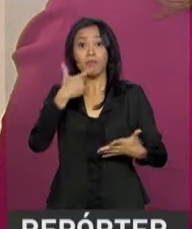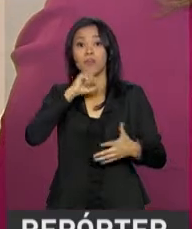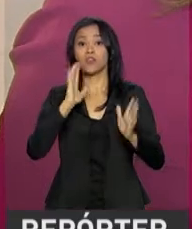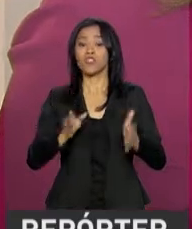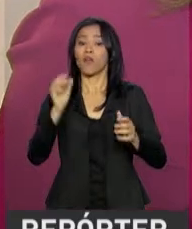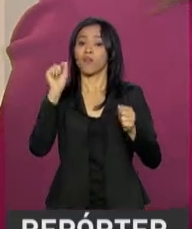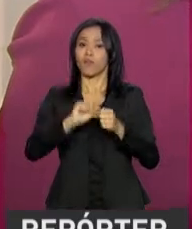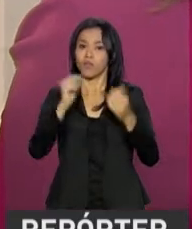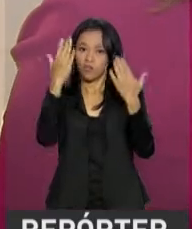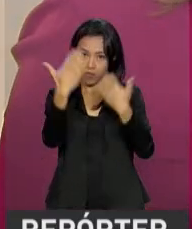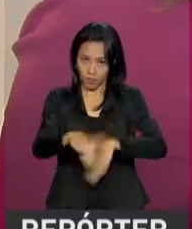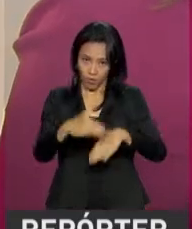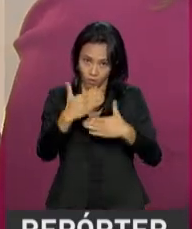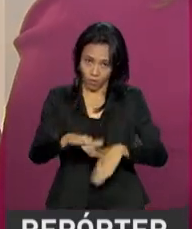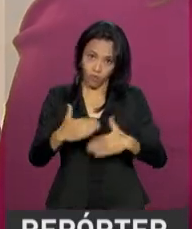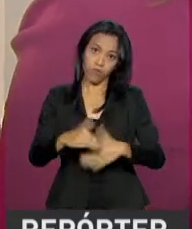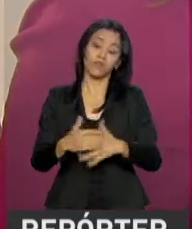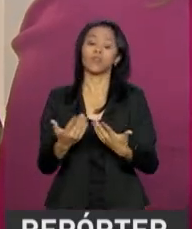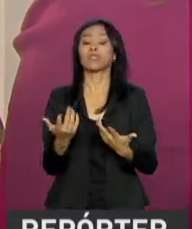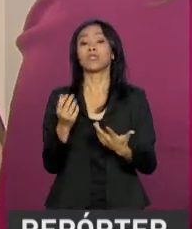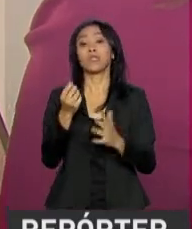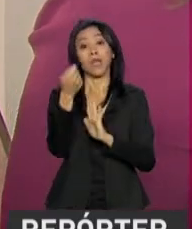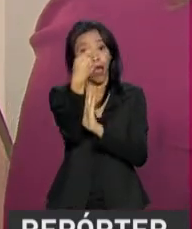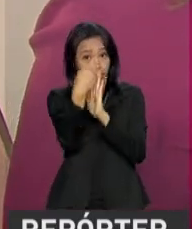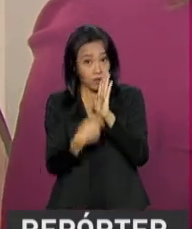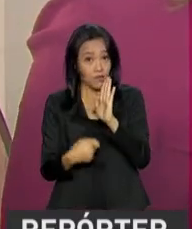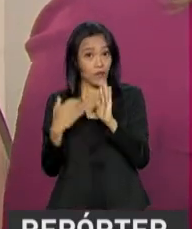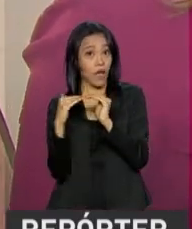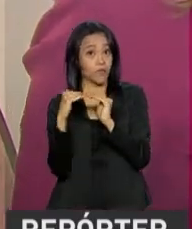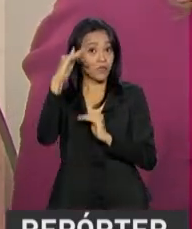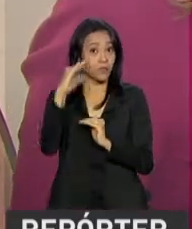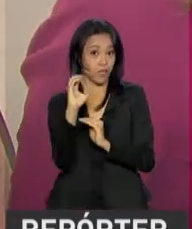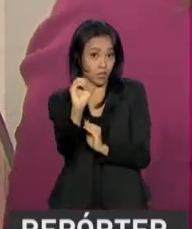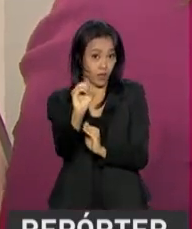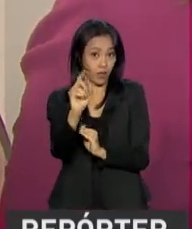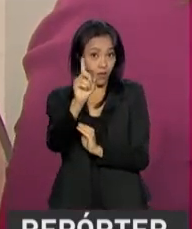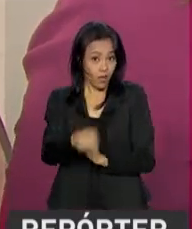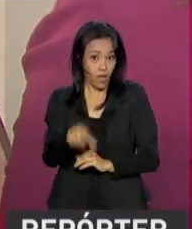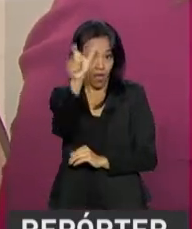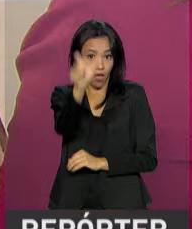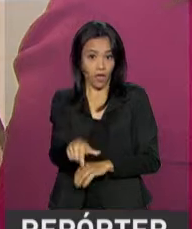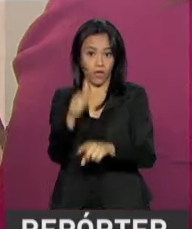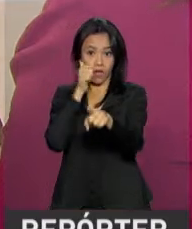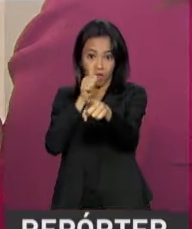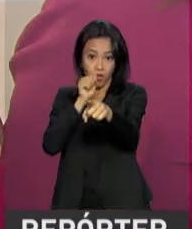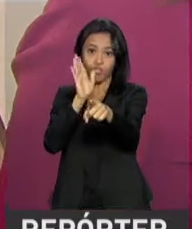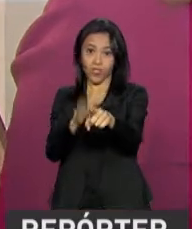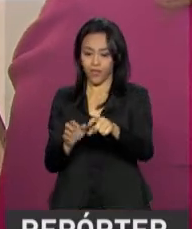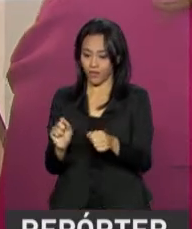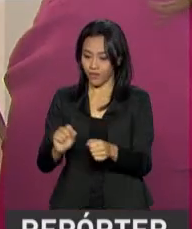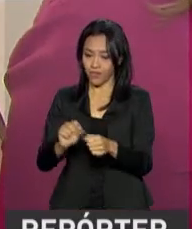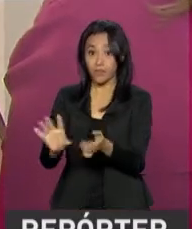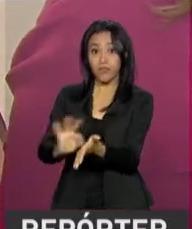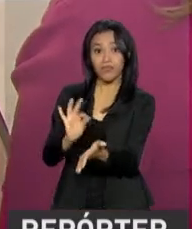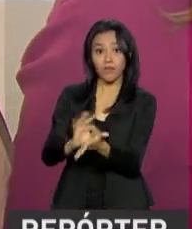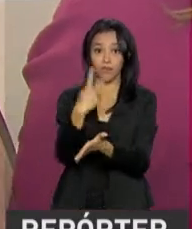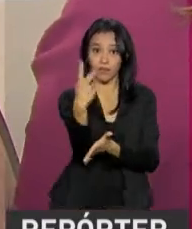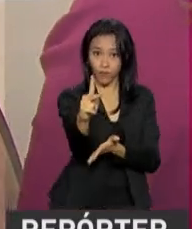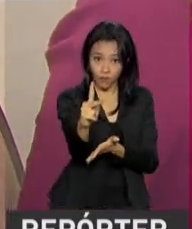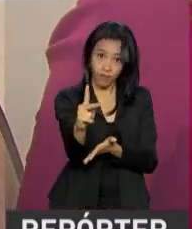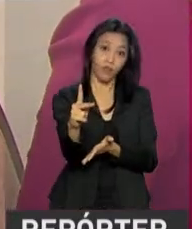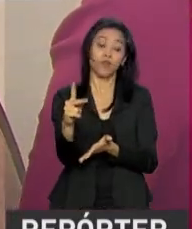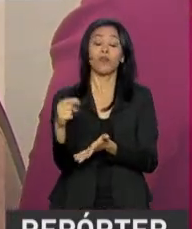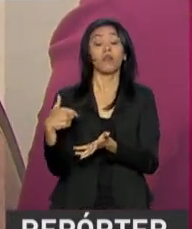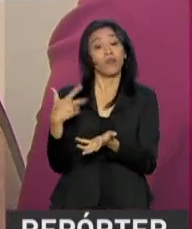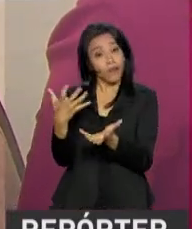2017 e tirou a nota da redação acima de zero como é o caso da tainá que já está aqui fazendo a inscrição e